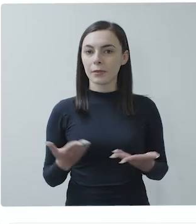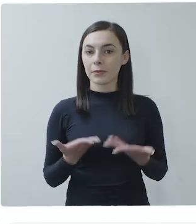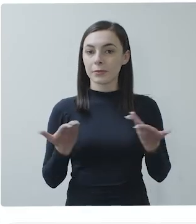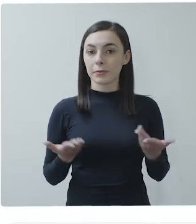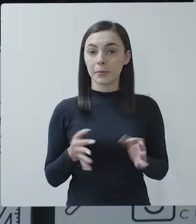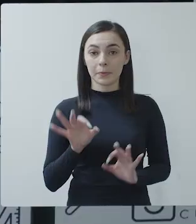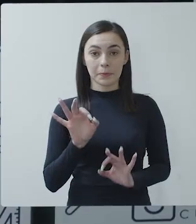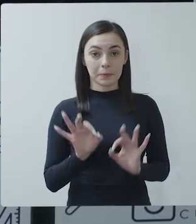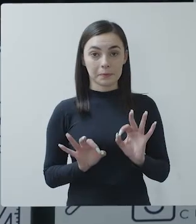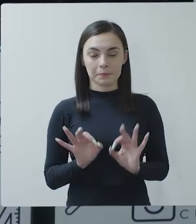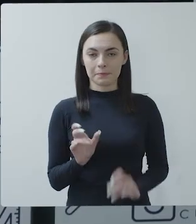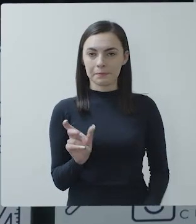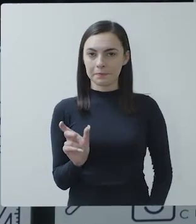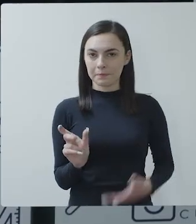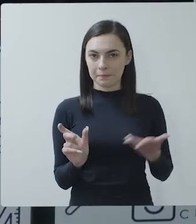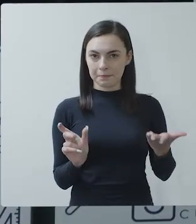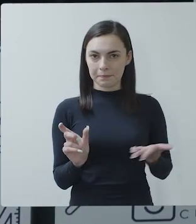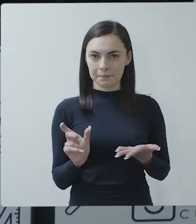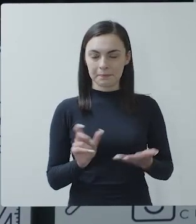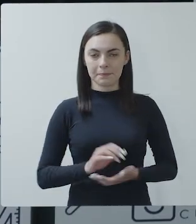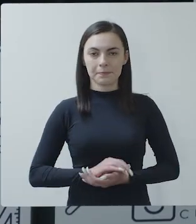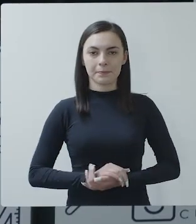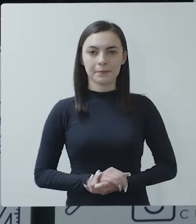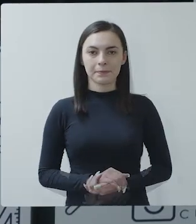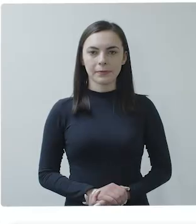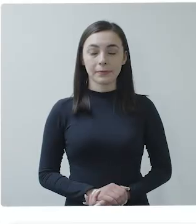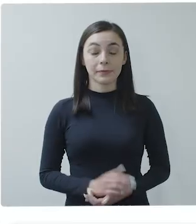Vamos agora, então, montar a palavra?